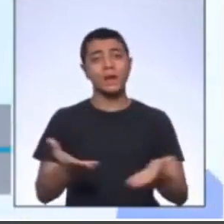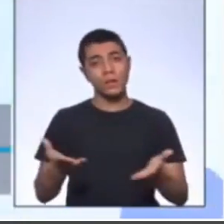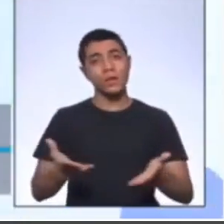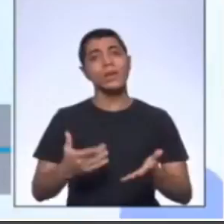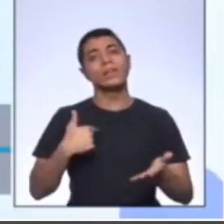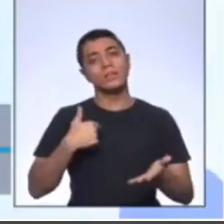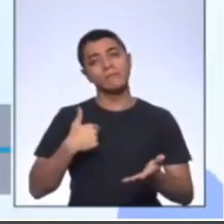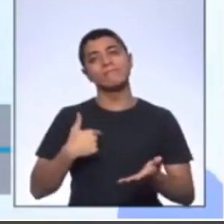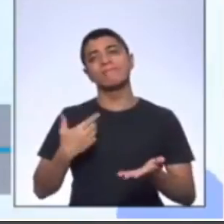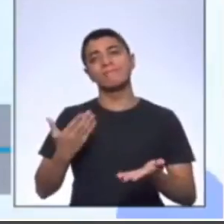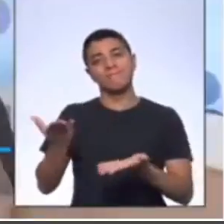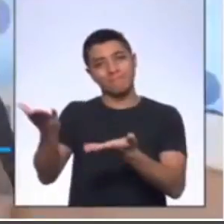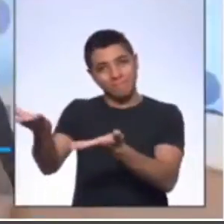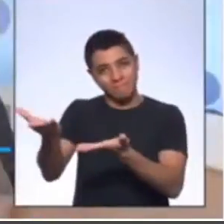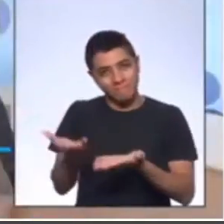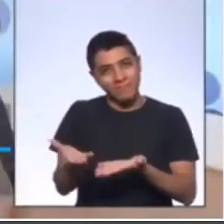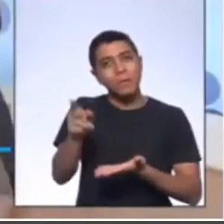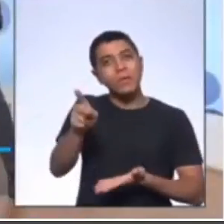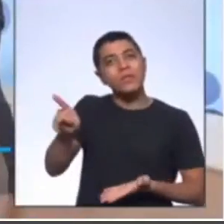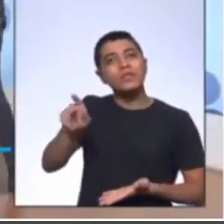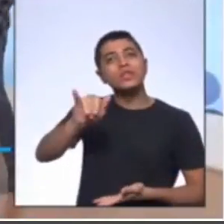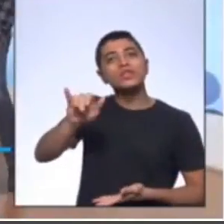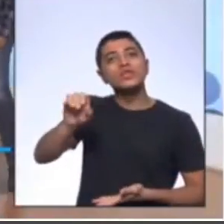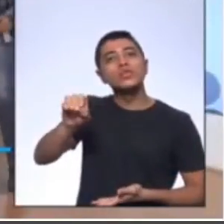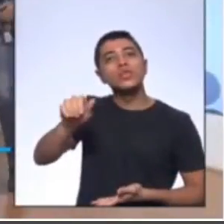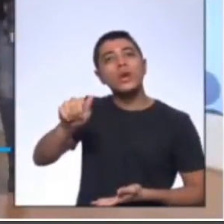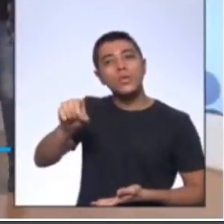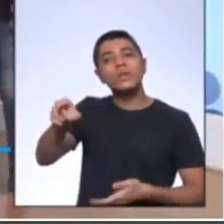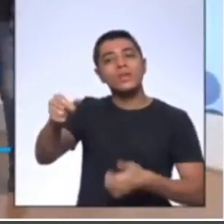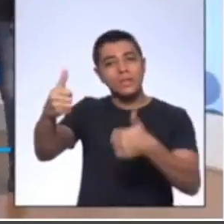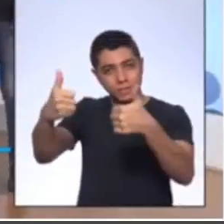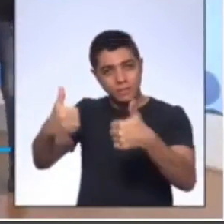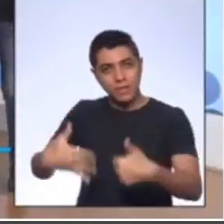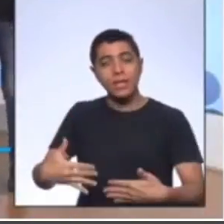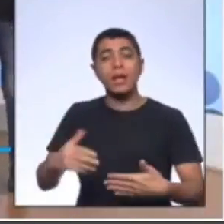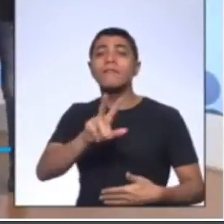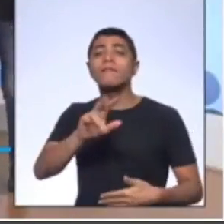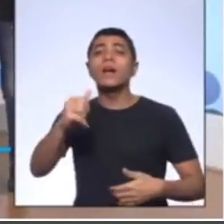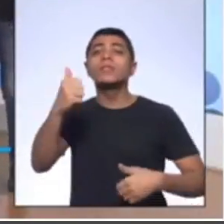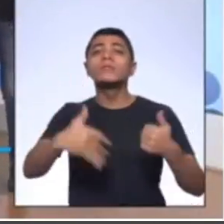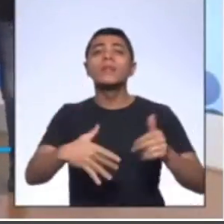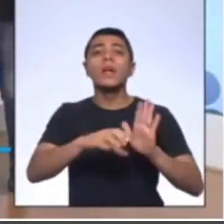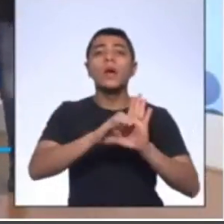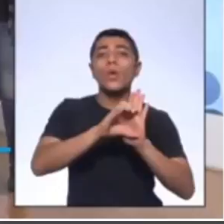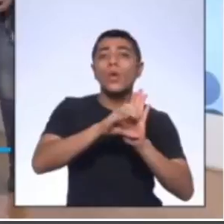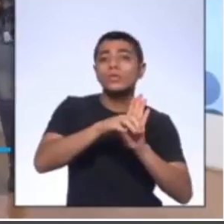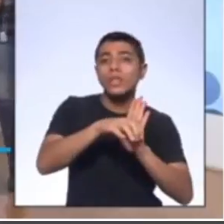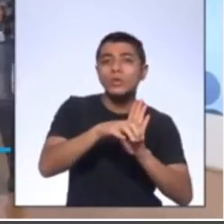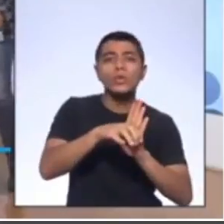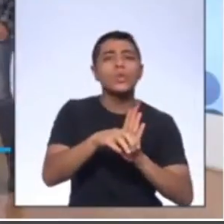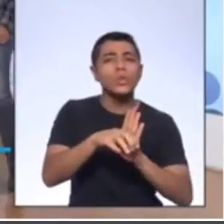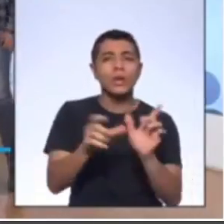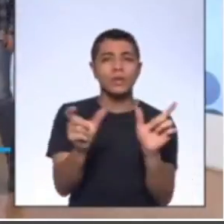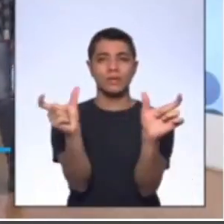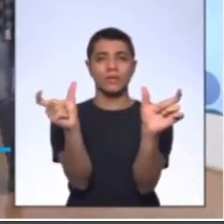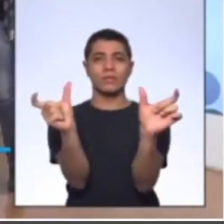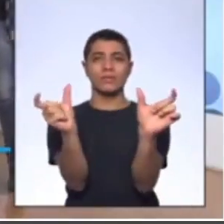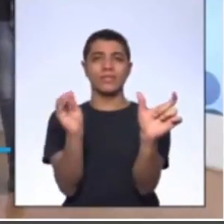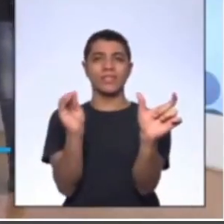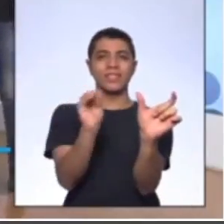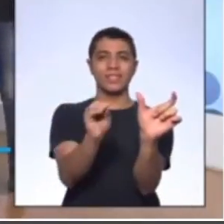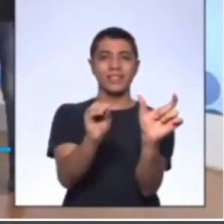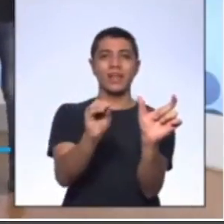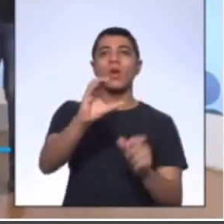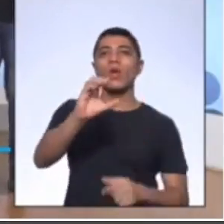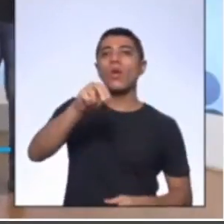para lá para o professor joão e a gente vai passar para nossa parte né de conhecer aí os conceitos dos conecte-se ou coletivos em língua